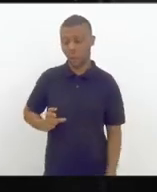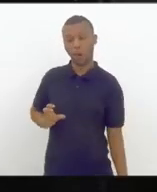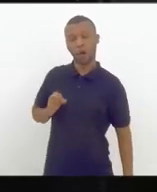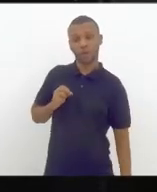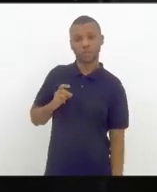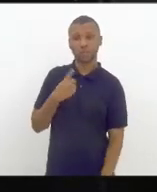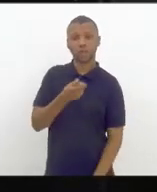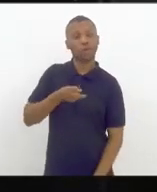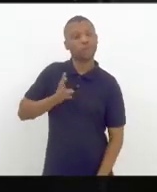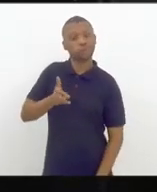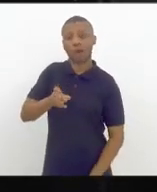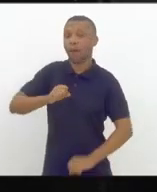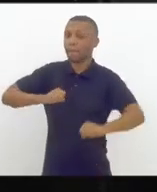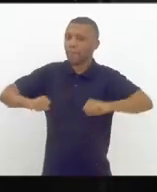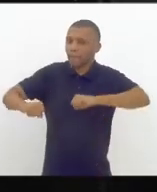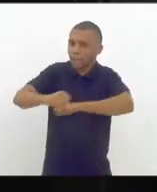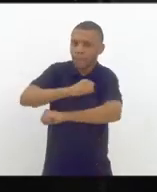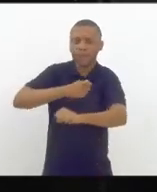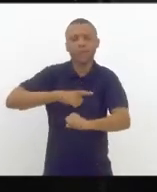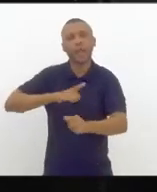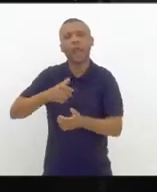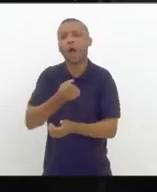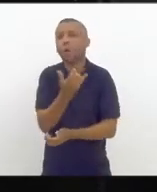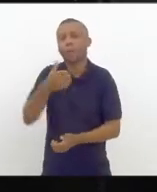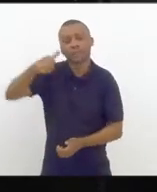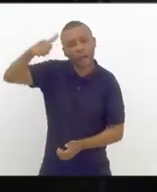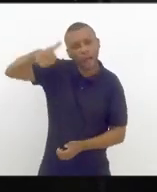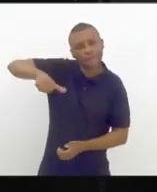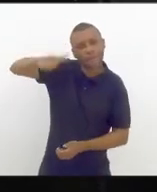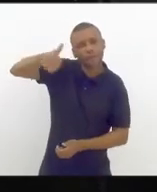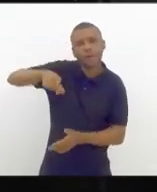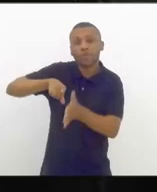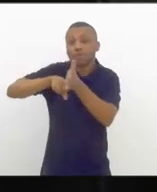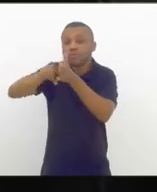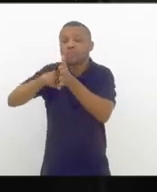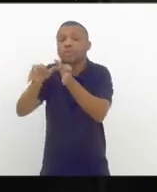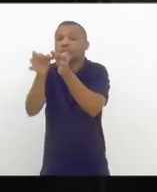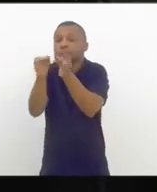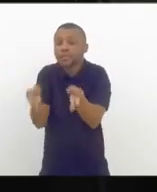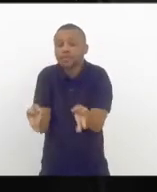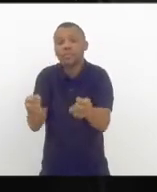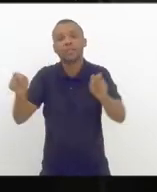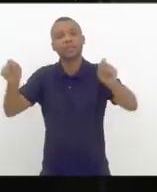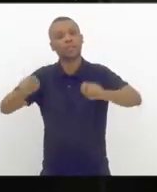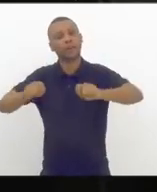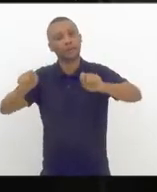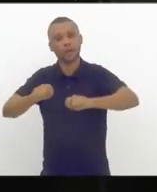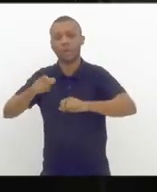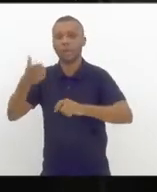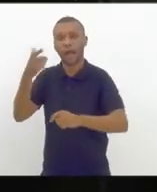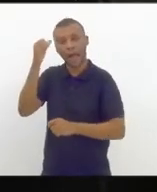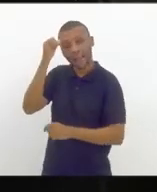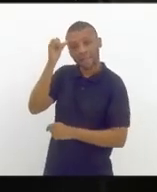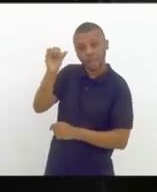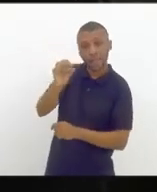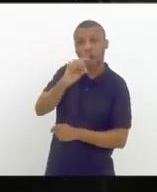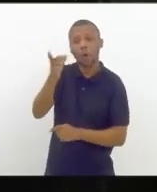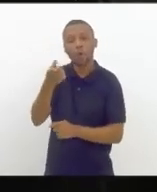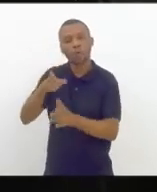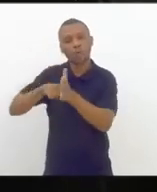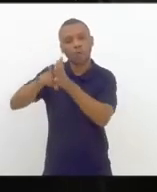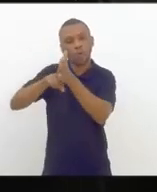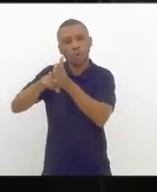existe exames básicos que podem prevenir ou diagnosticar precocemente